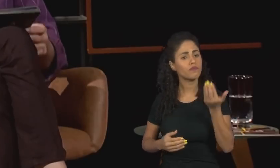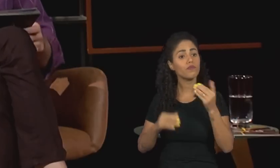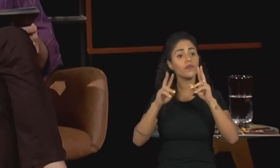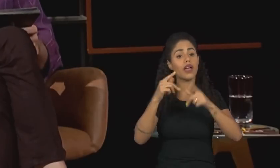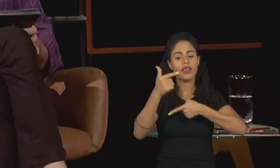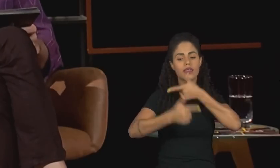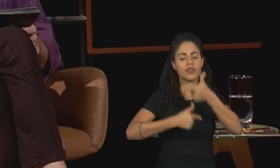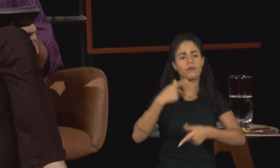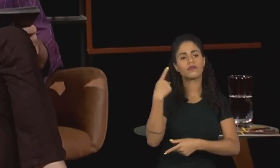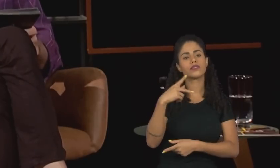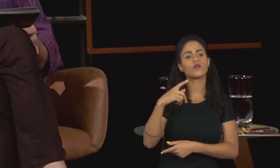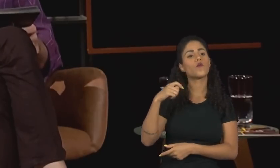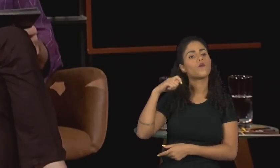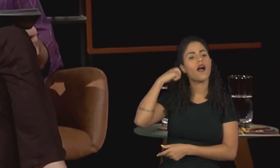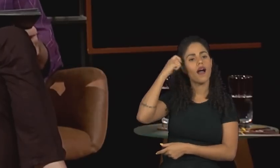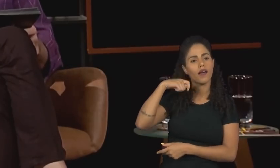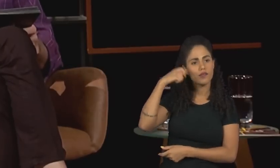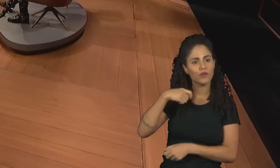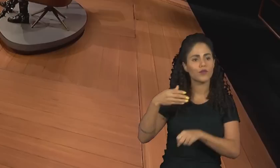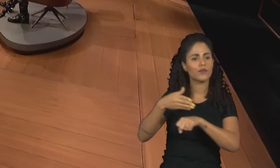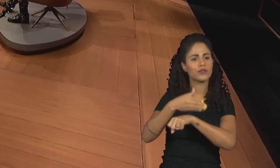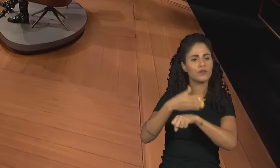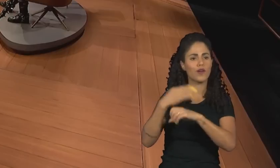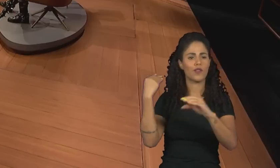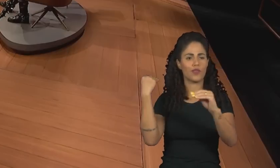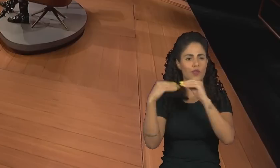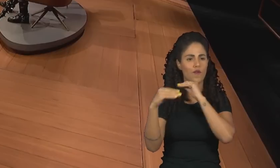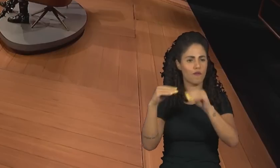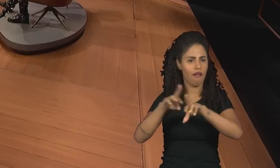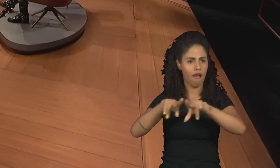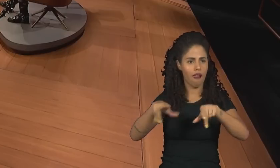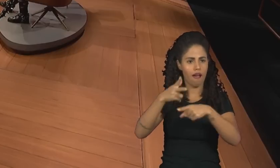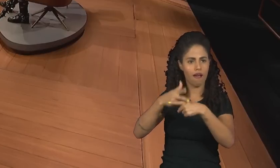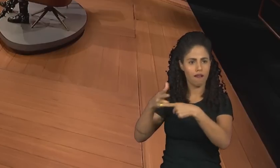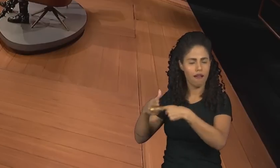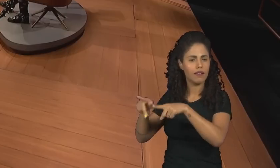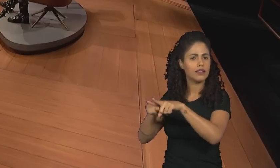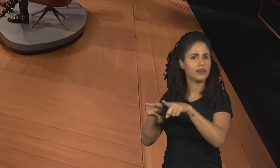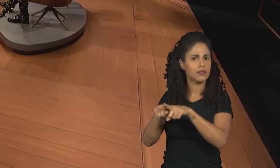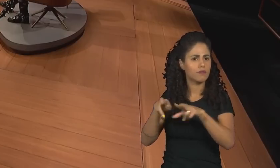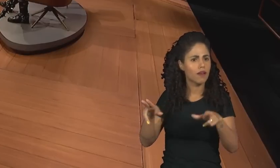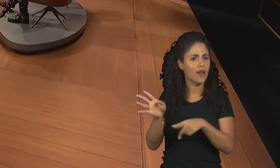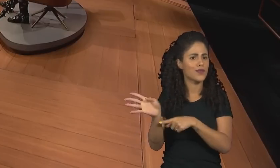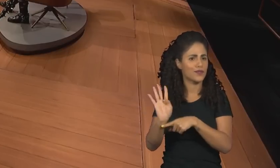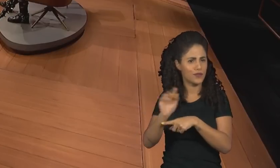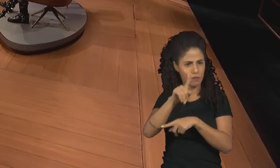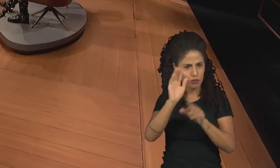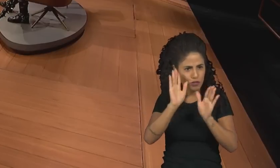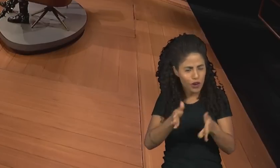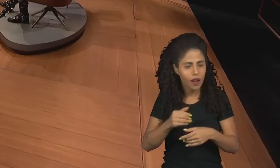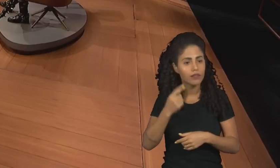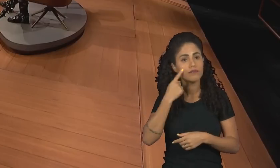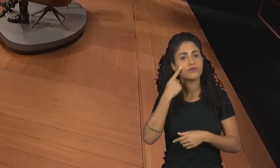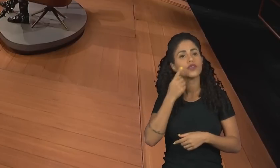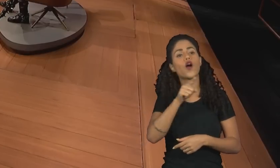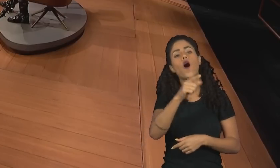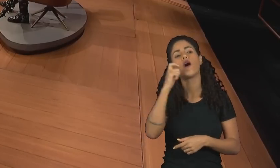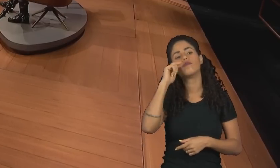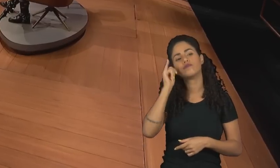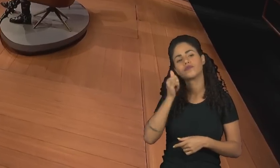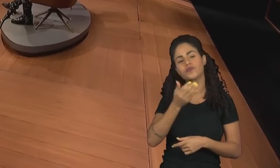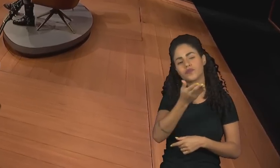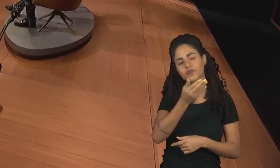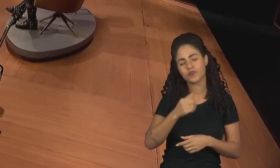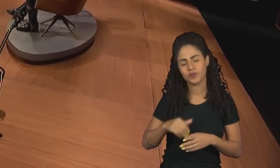como ator. Você participou de novelas, humorísticos, séries de TV e também de alguns filmes. Olha só quem fala sobre